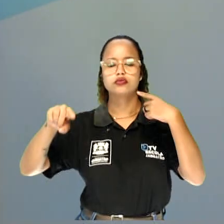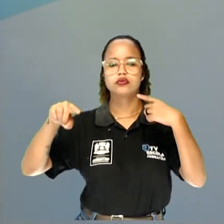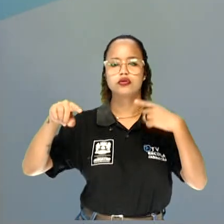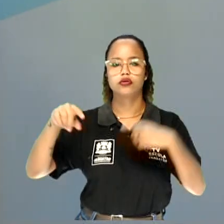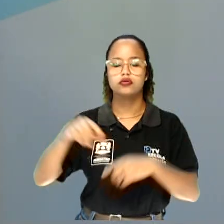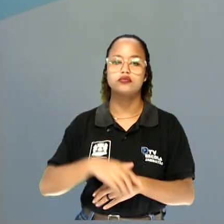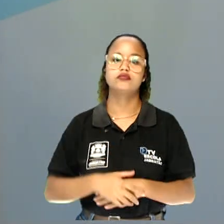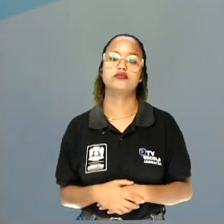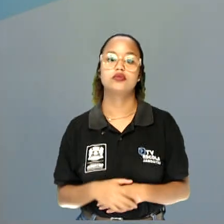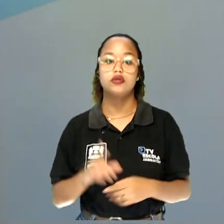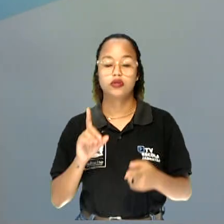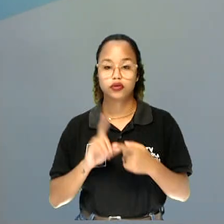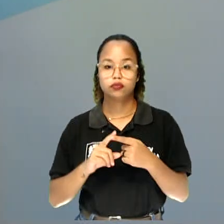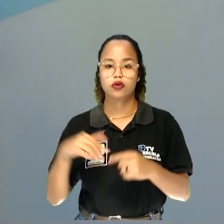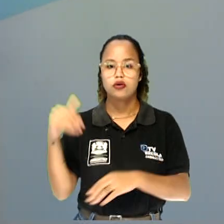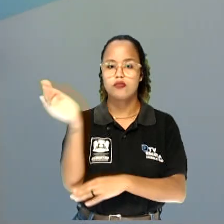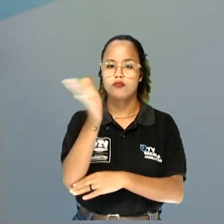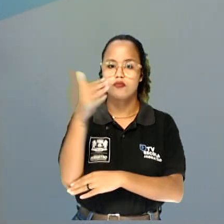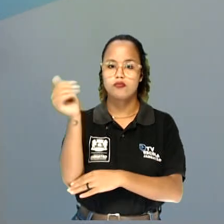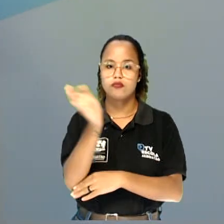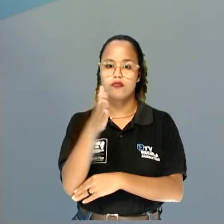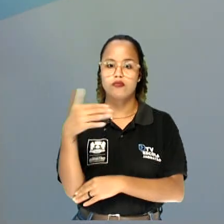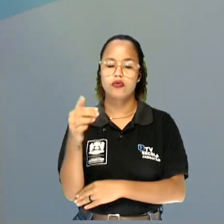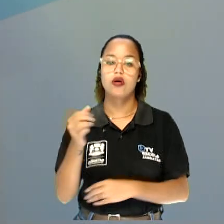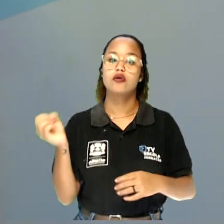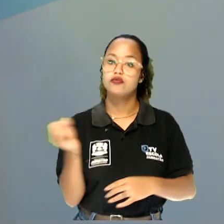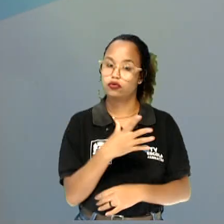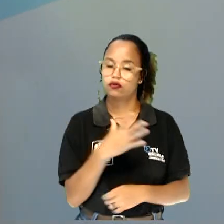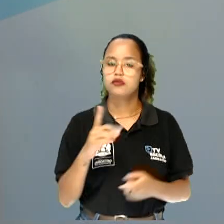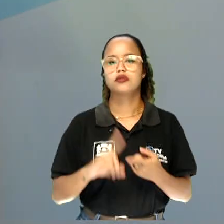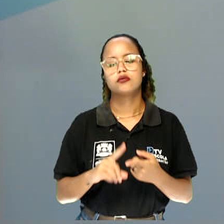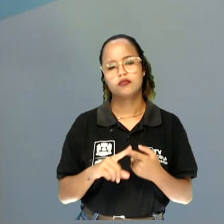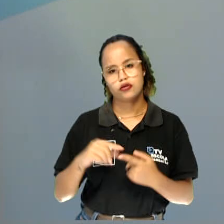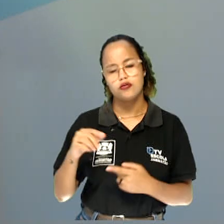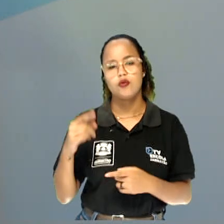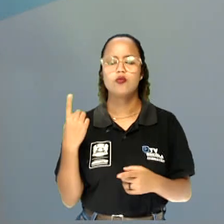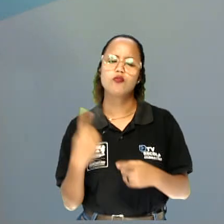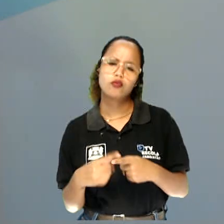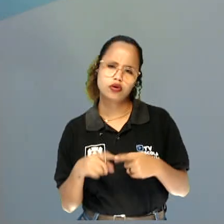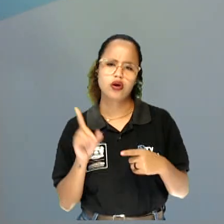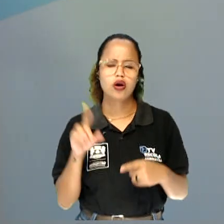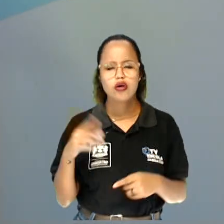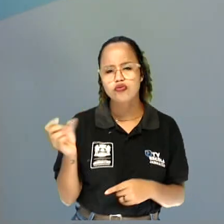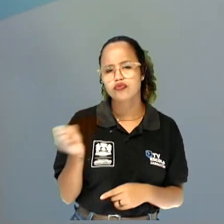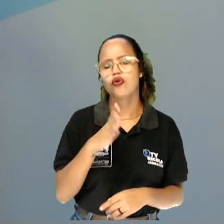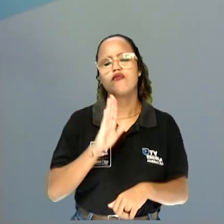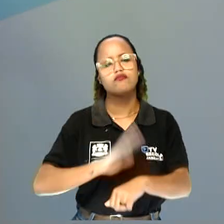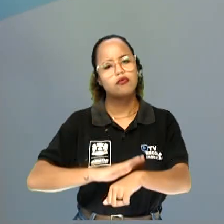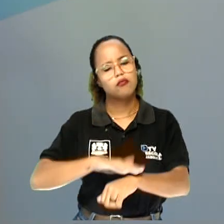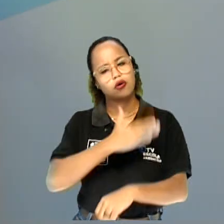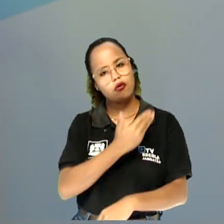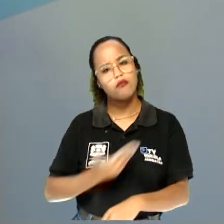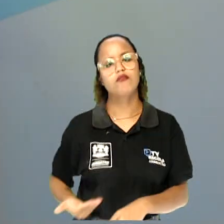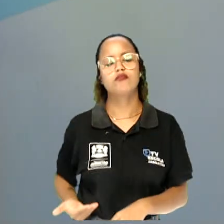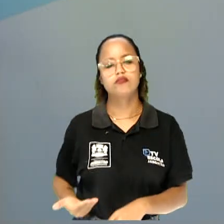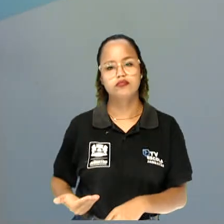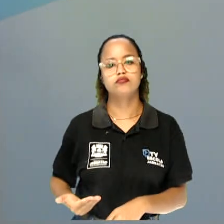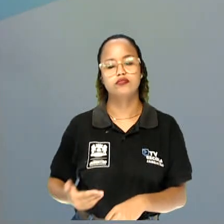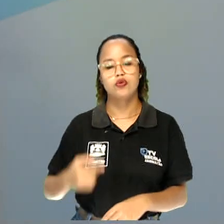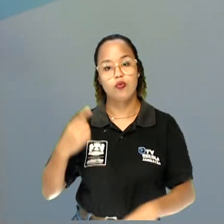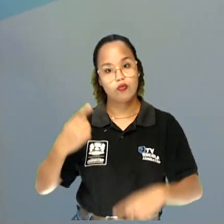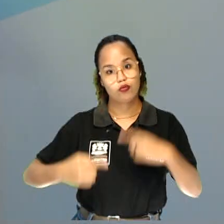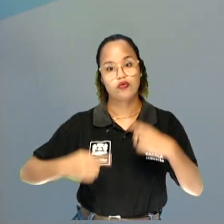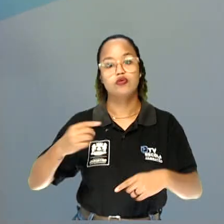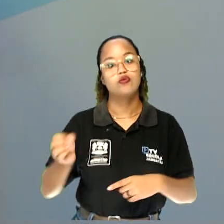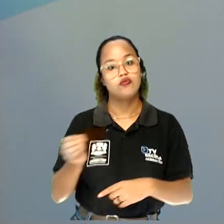de uma nova bandeira nacional. Afinal de contas, a gente agora estava num novo momento político, um momento republicano,